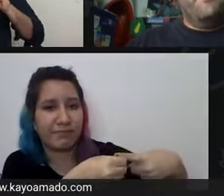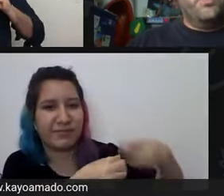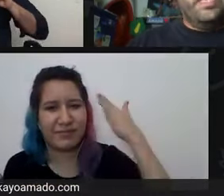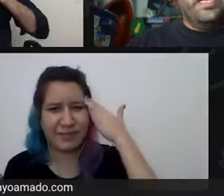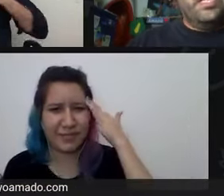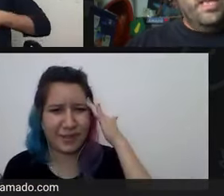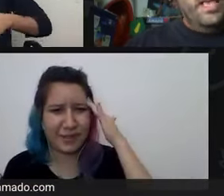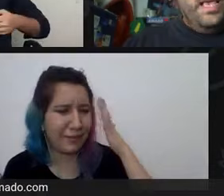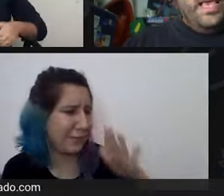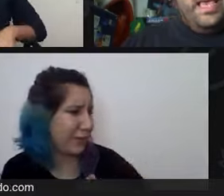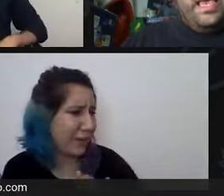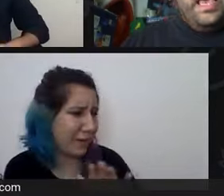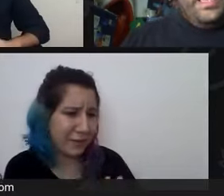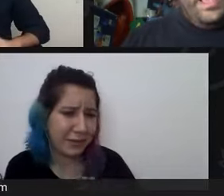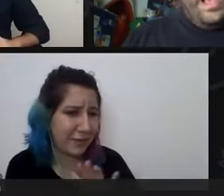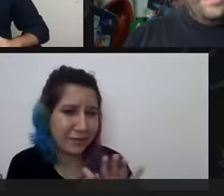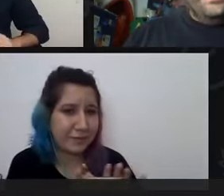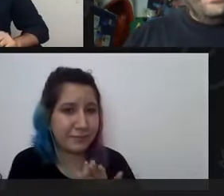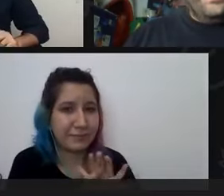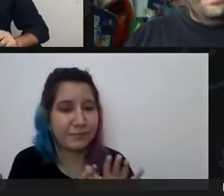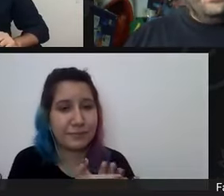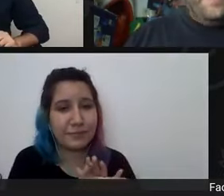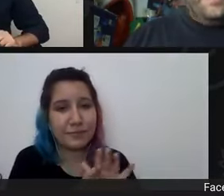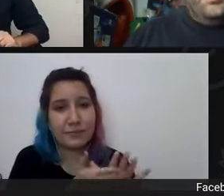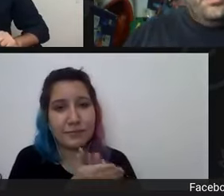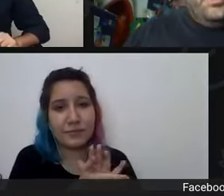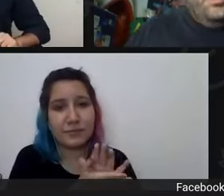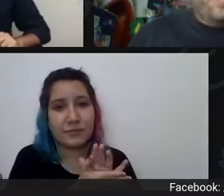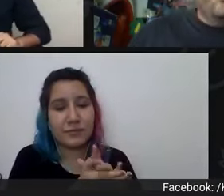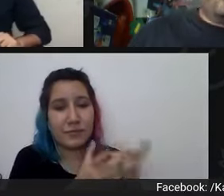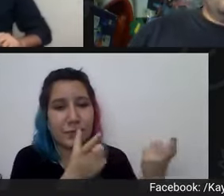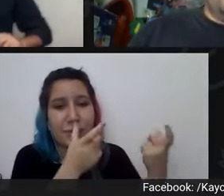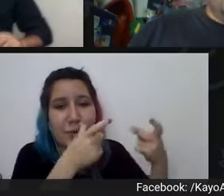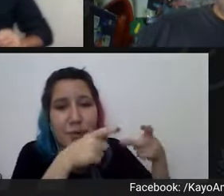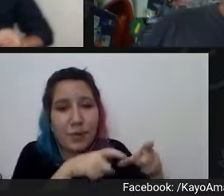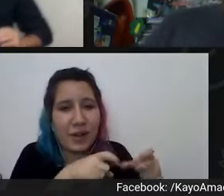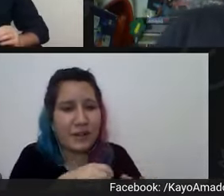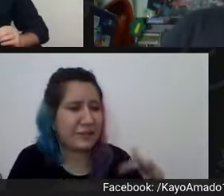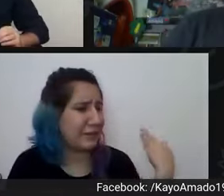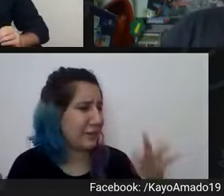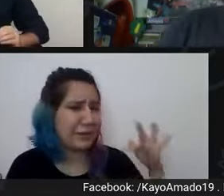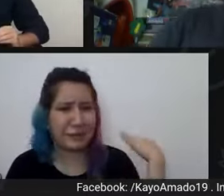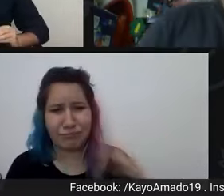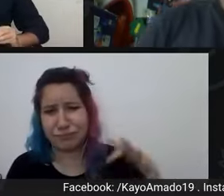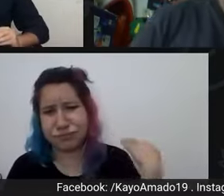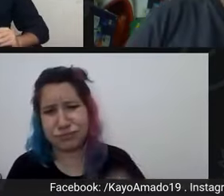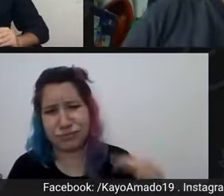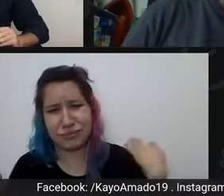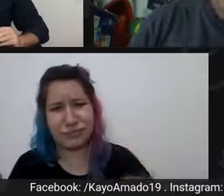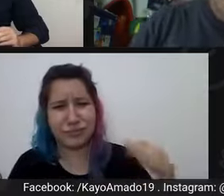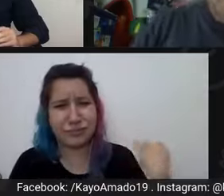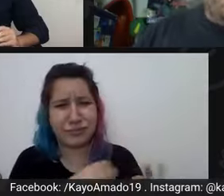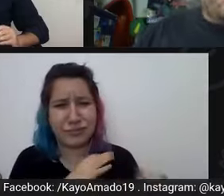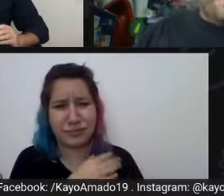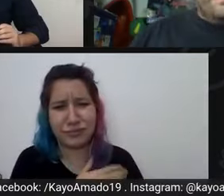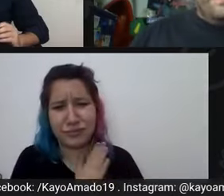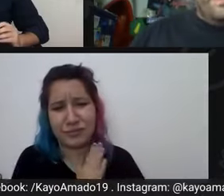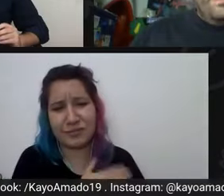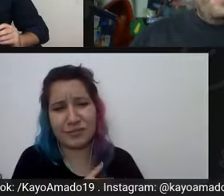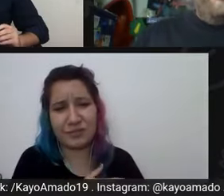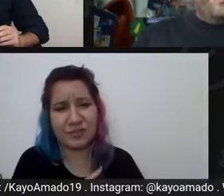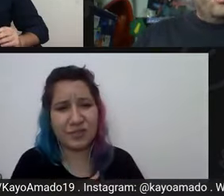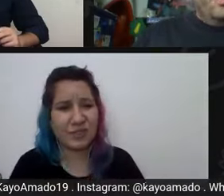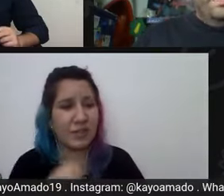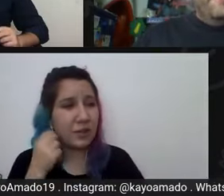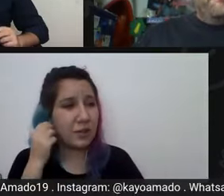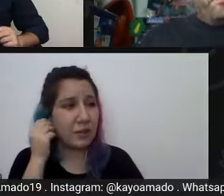que é importante ali naquele espaço. Então, assim, dói no coração o como eles estão tratando o lugar, né?